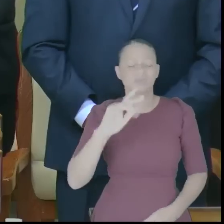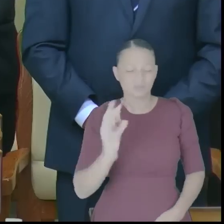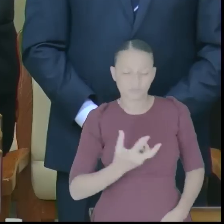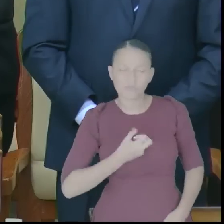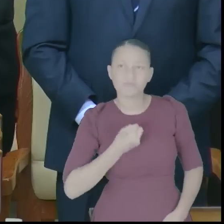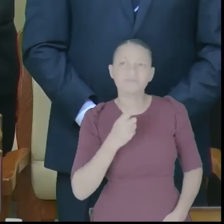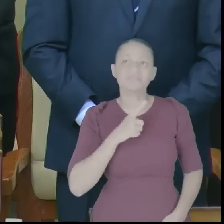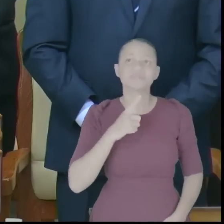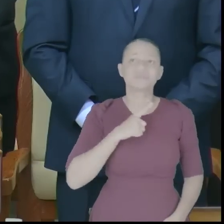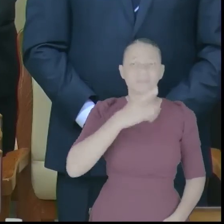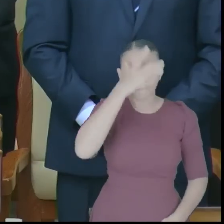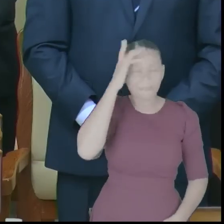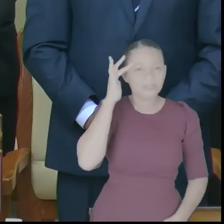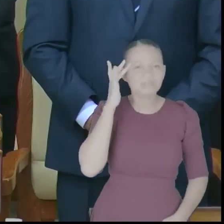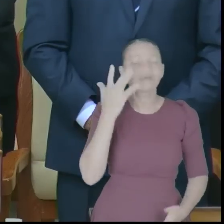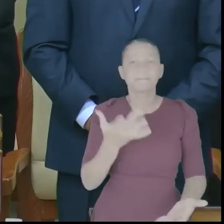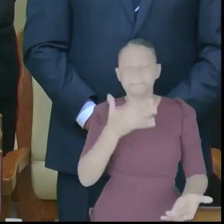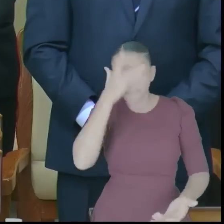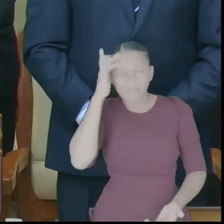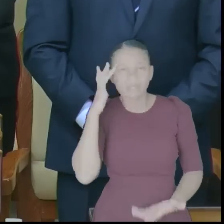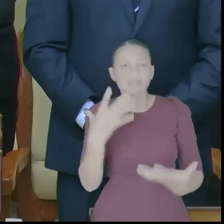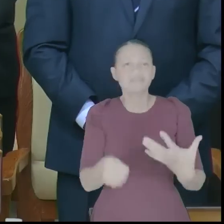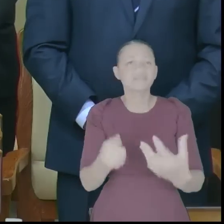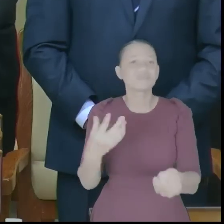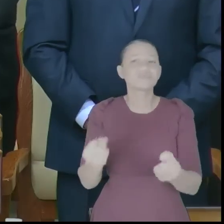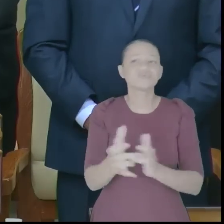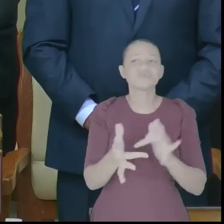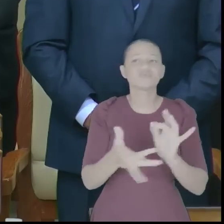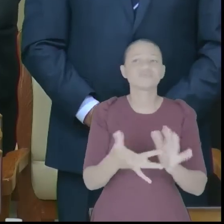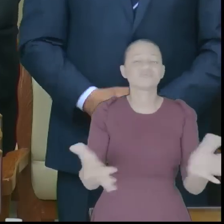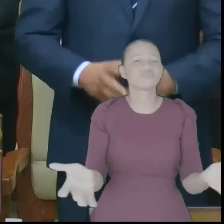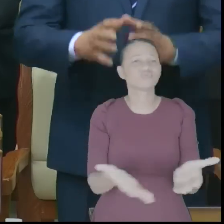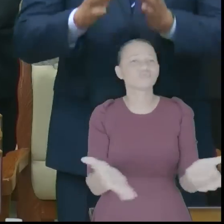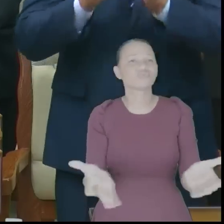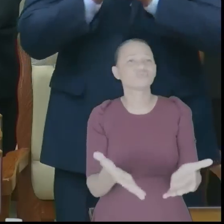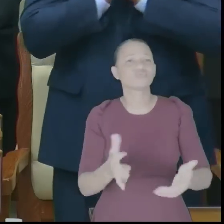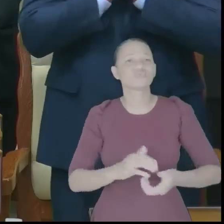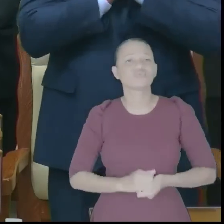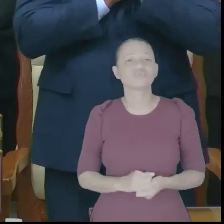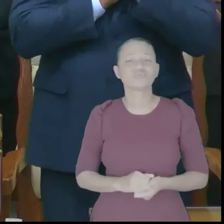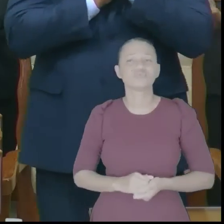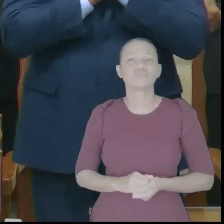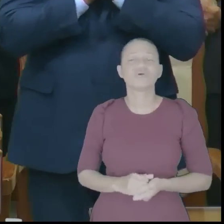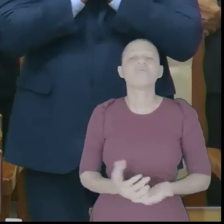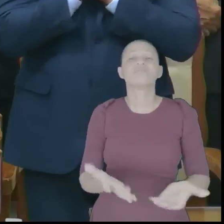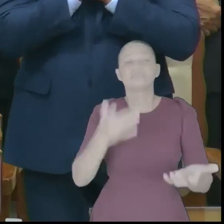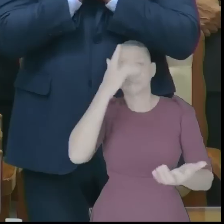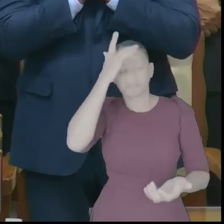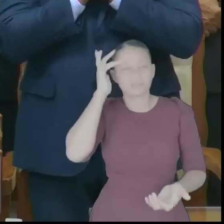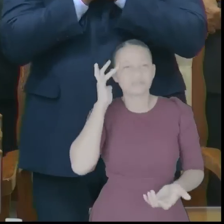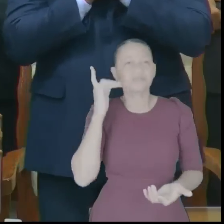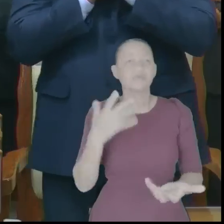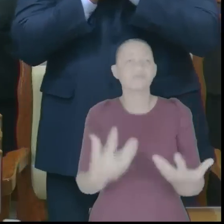alguém? Mais alguém para Jesus esta noite? Mais alguém?